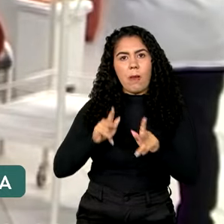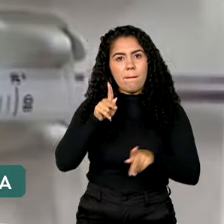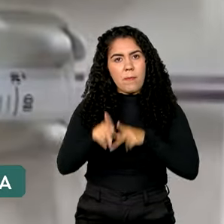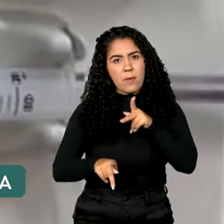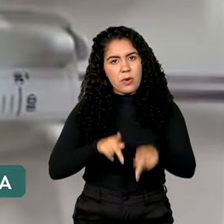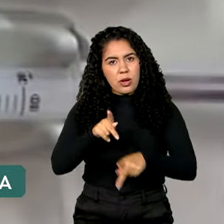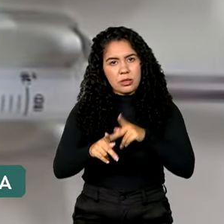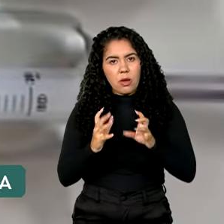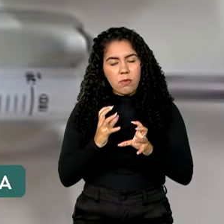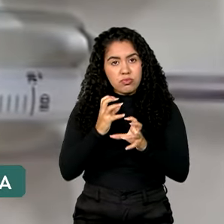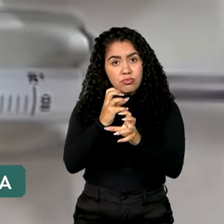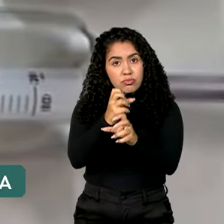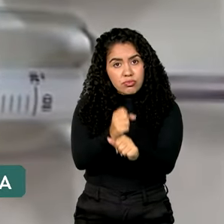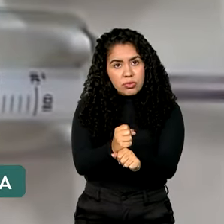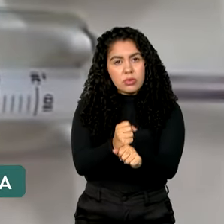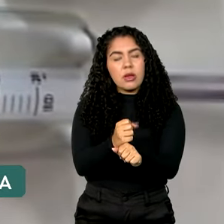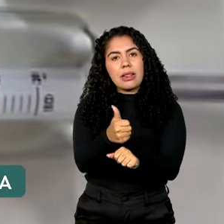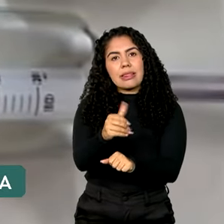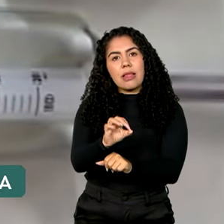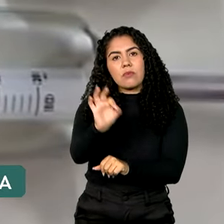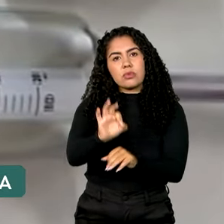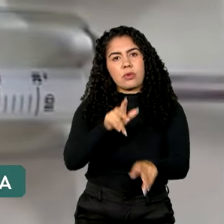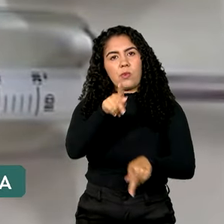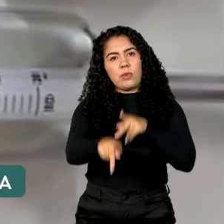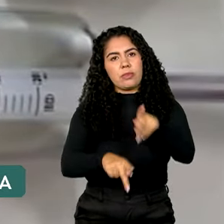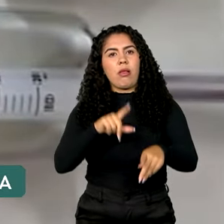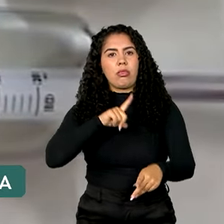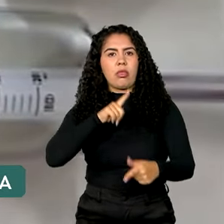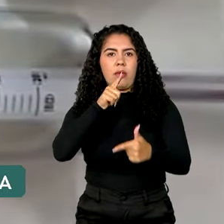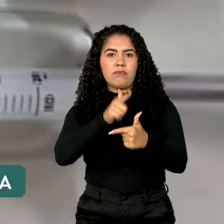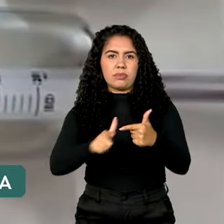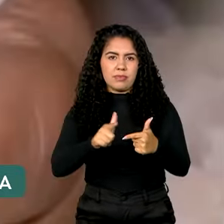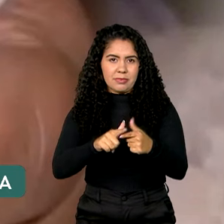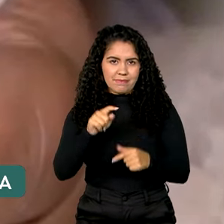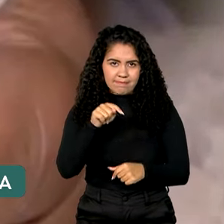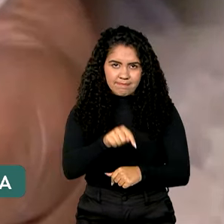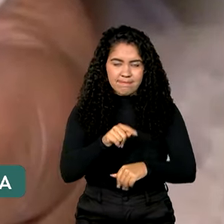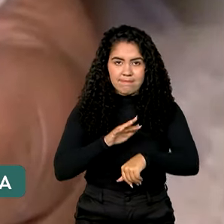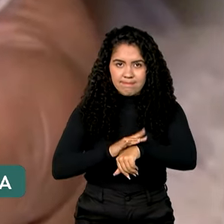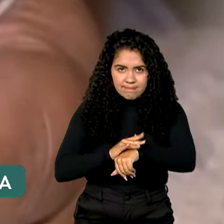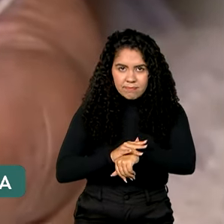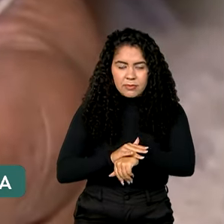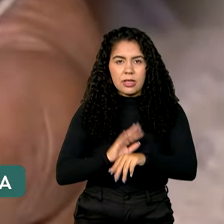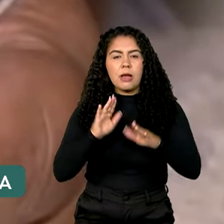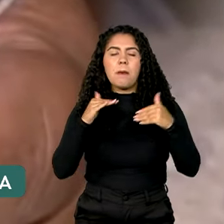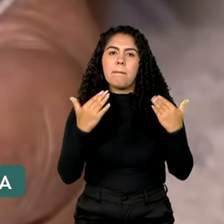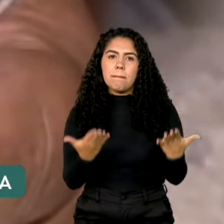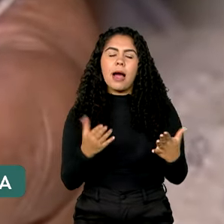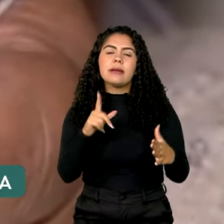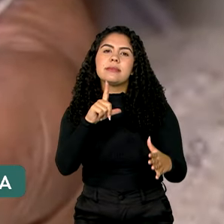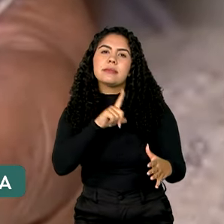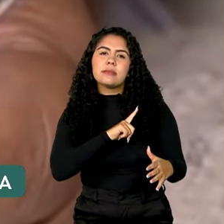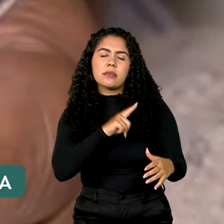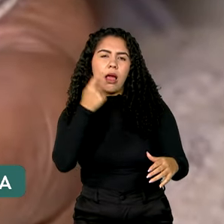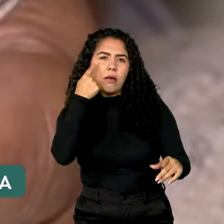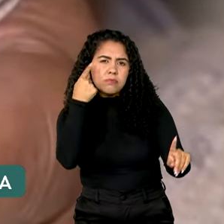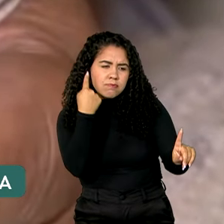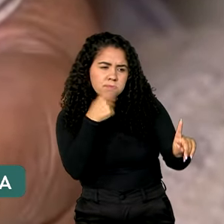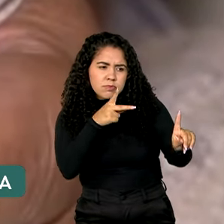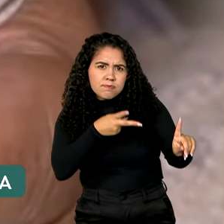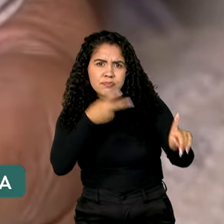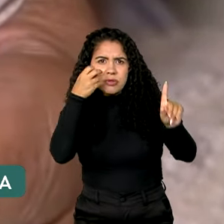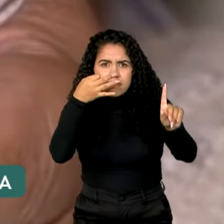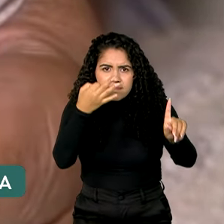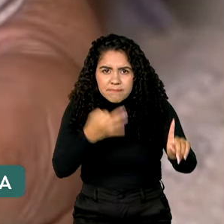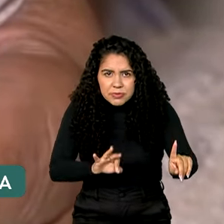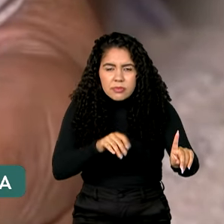temos 10% da população com esse problema. E para detectar, existe uma classificação da doença renal